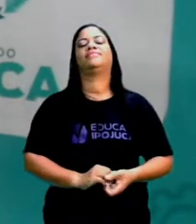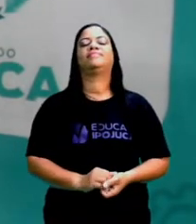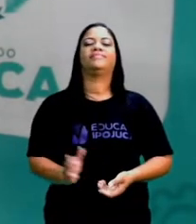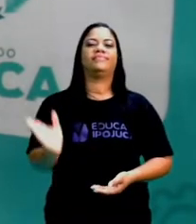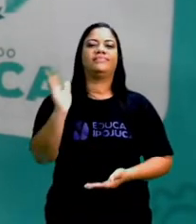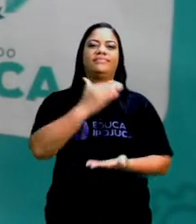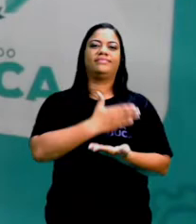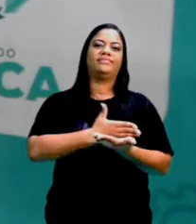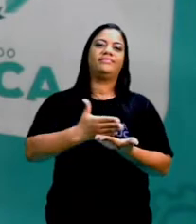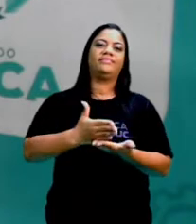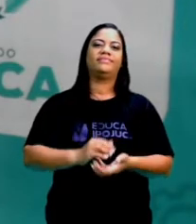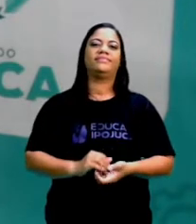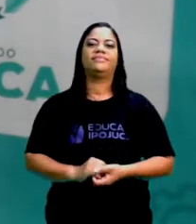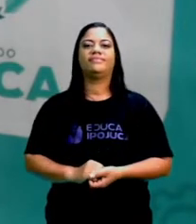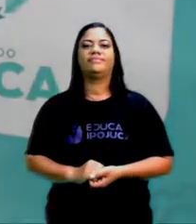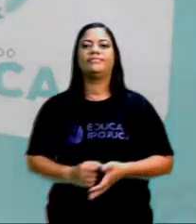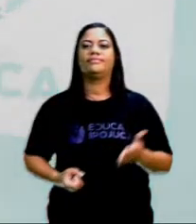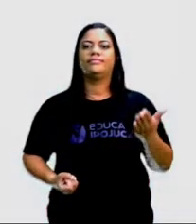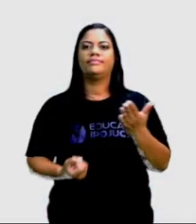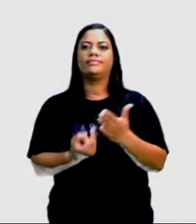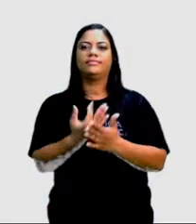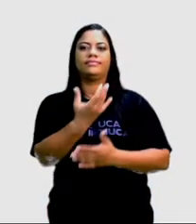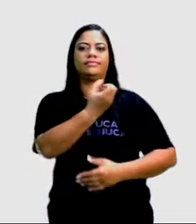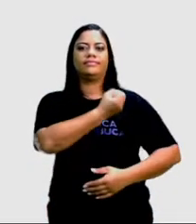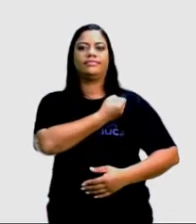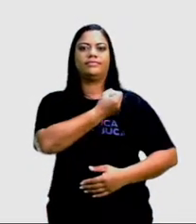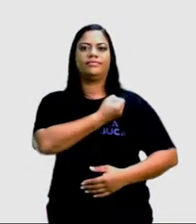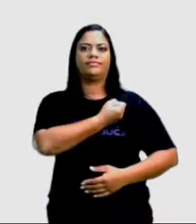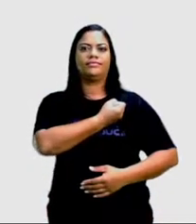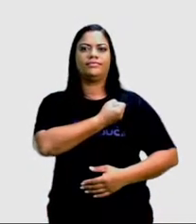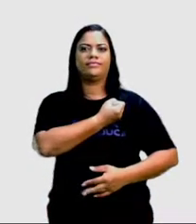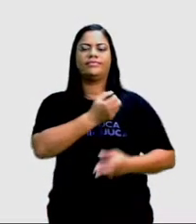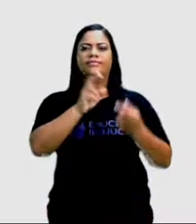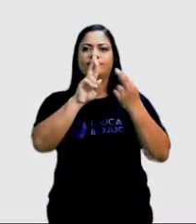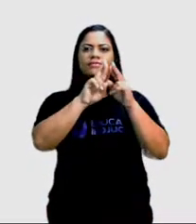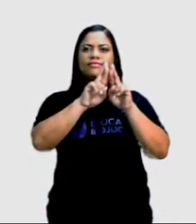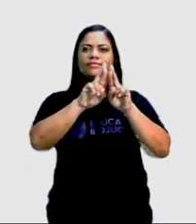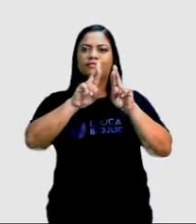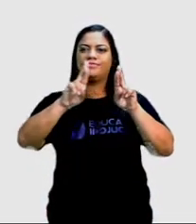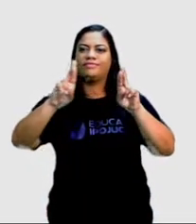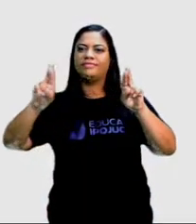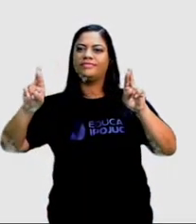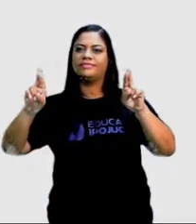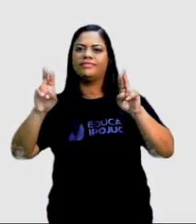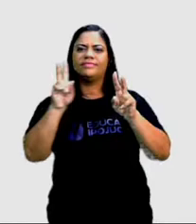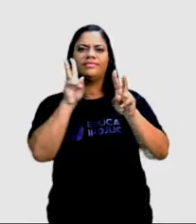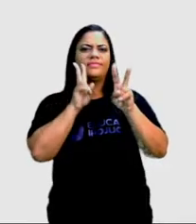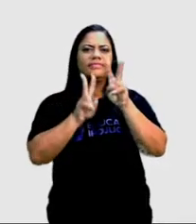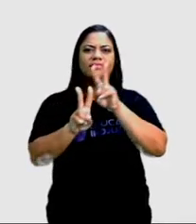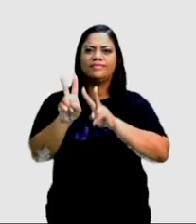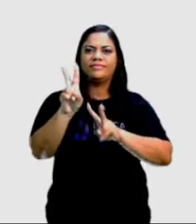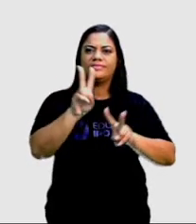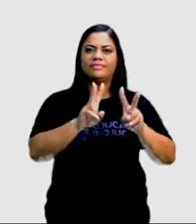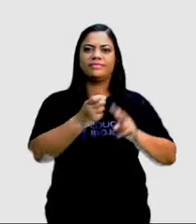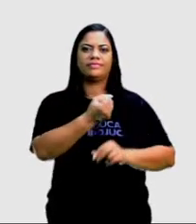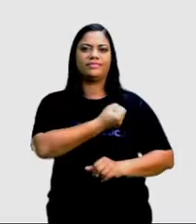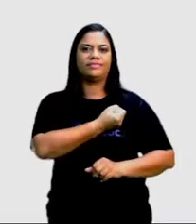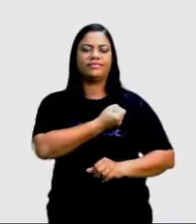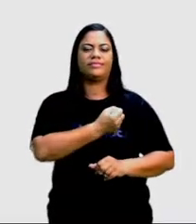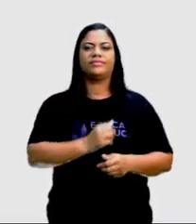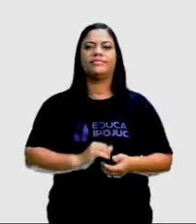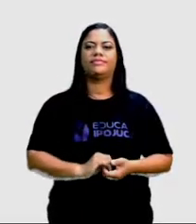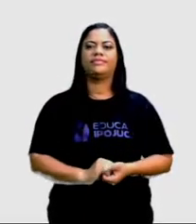lá! Descobrindo os números na reta. Observa aqui os números que estão na